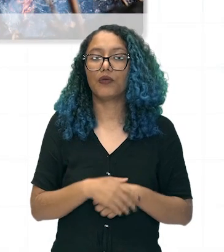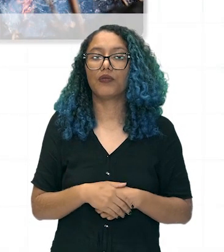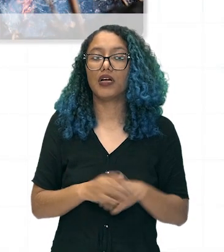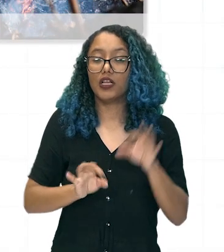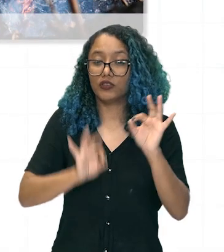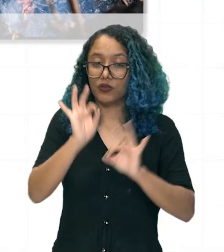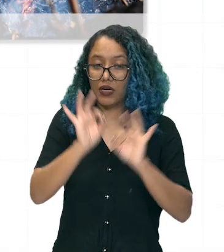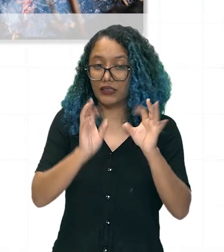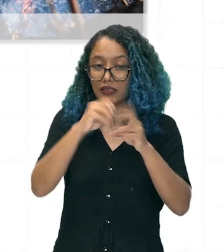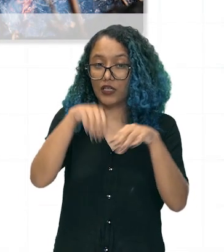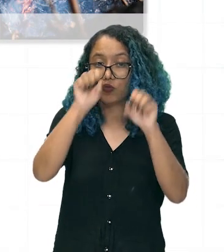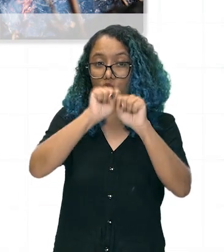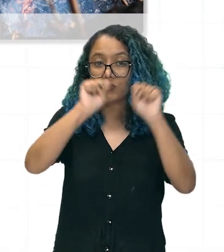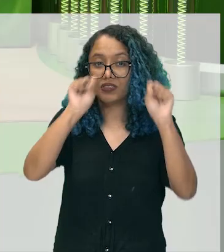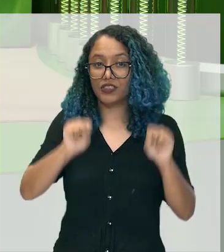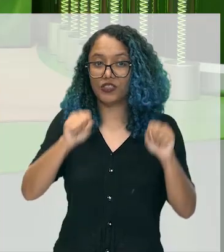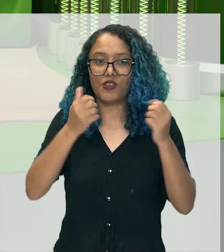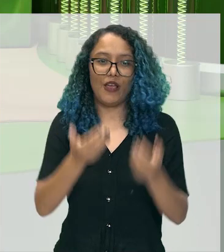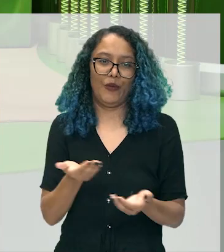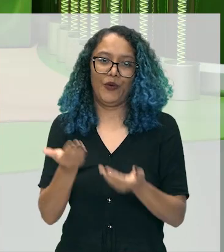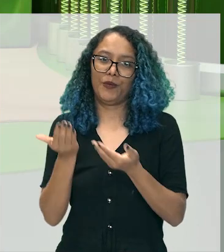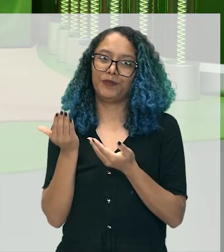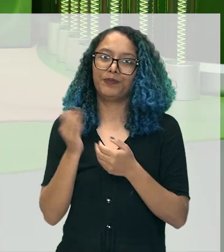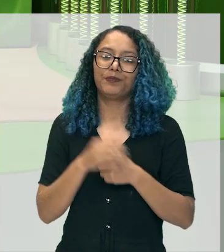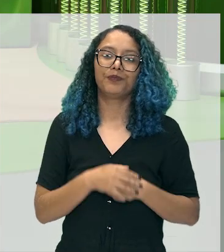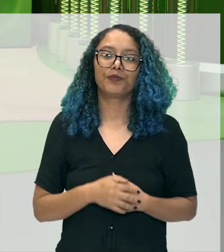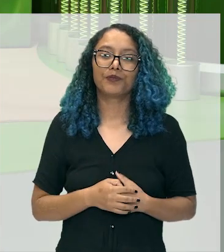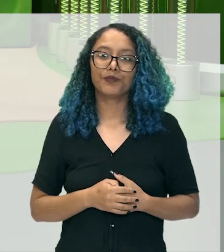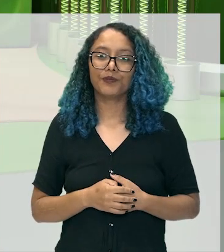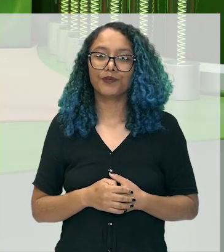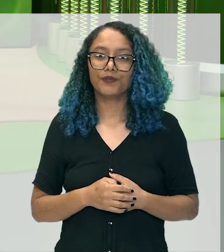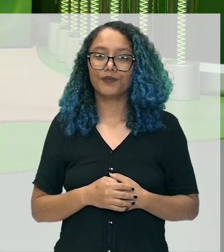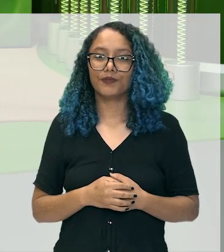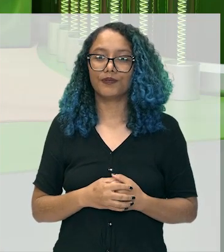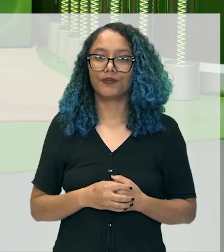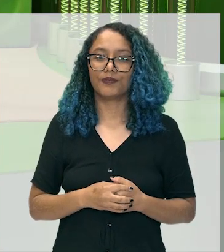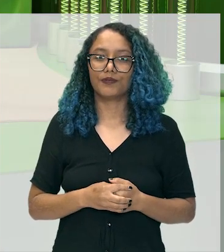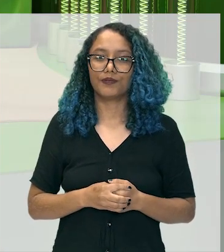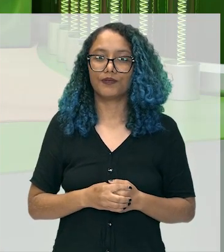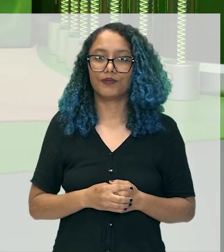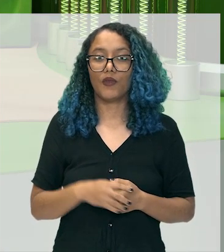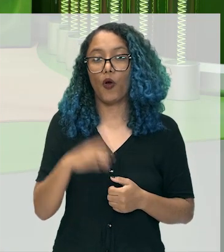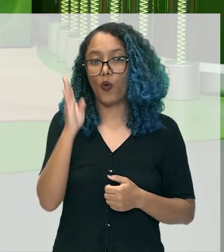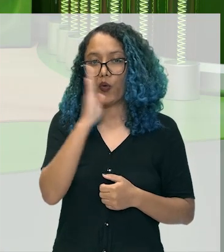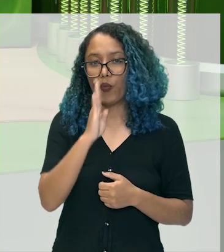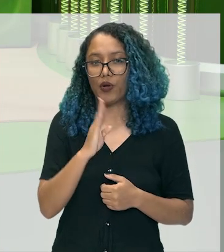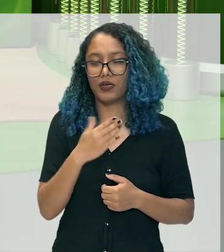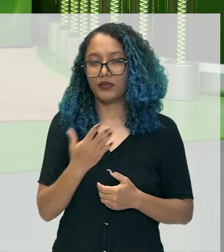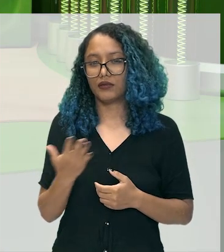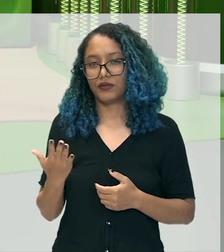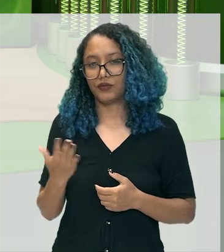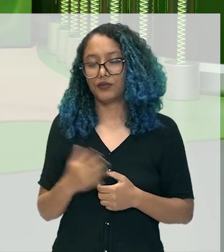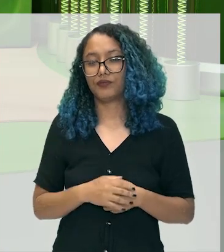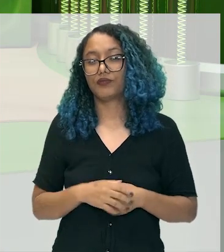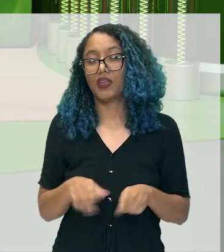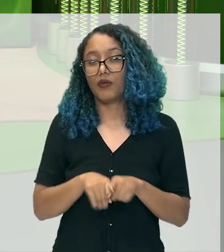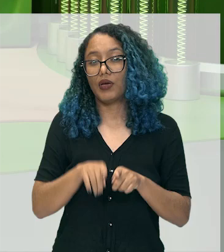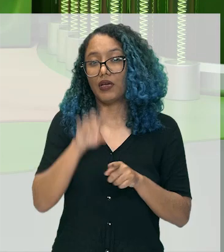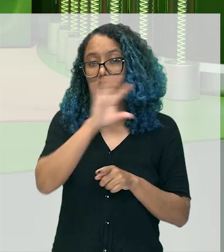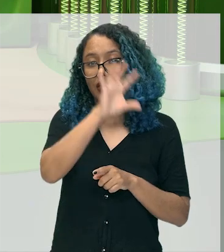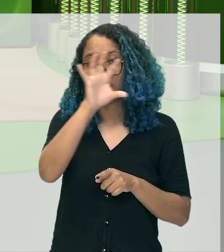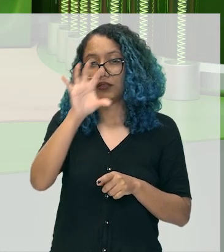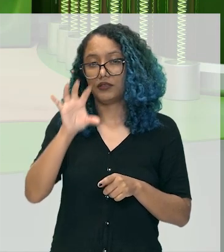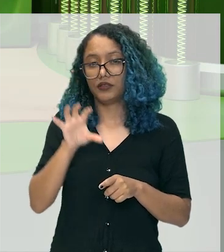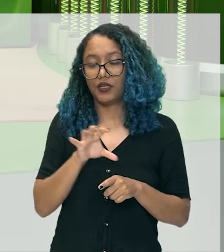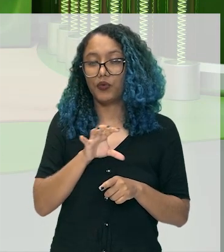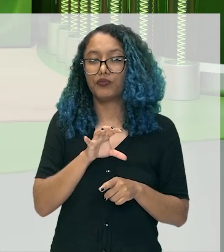em sistemas. Vamos ver aí, olha só, nós temos aí o Brasil e essas regiões